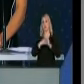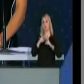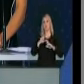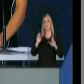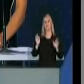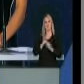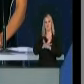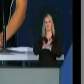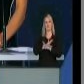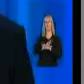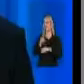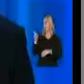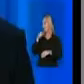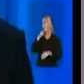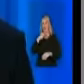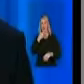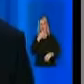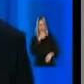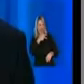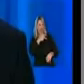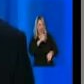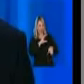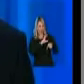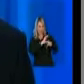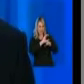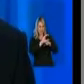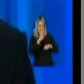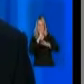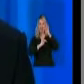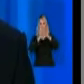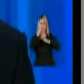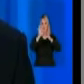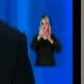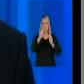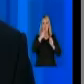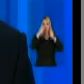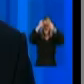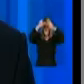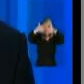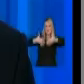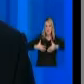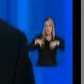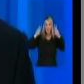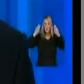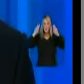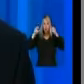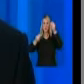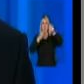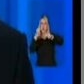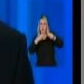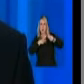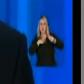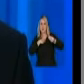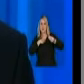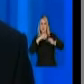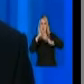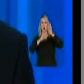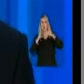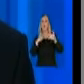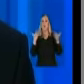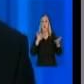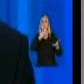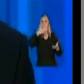tem mais 15 segundos. O senhor falou em investimento em tecnologia. O senhor poderia detalhar um pouco mais que tipo de tecnologia seria aplicada